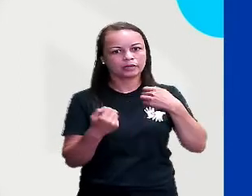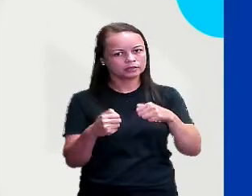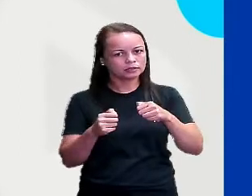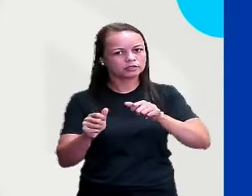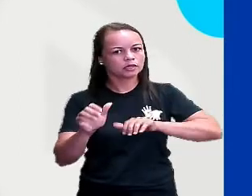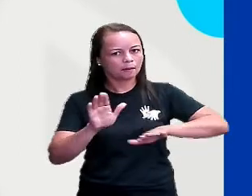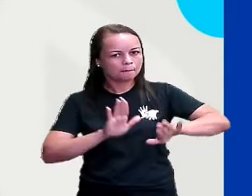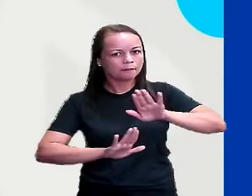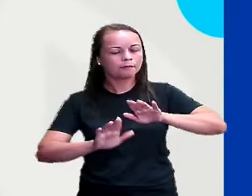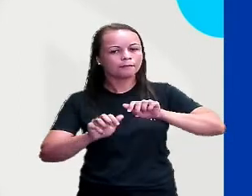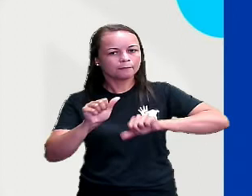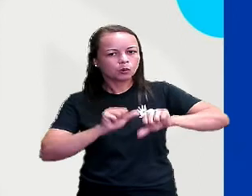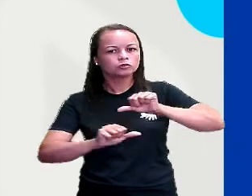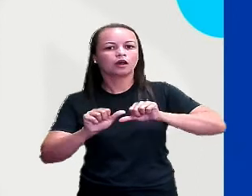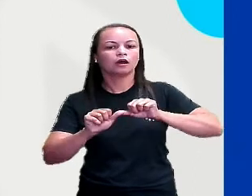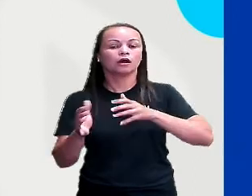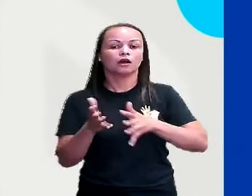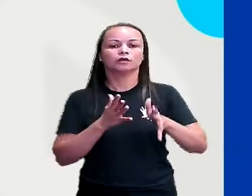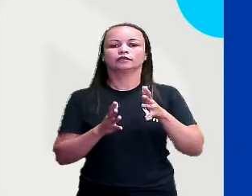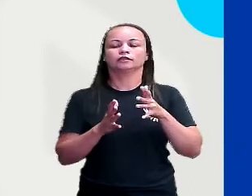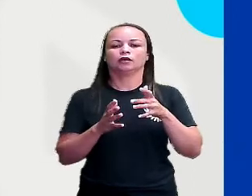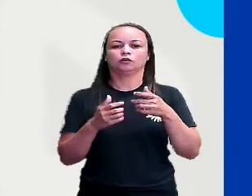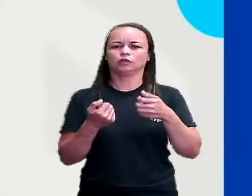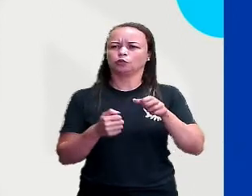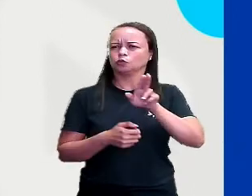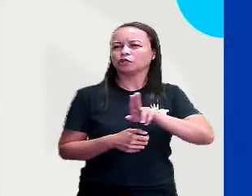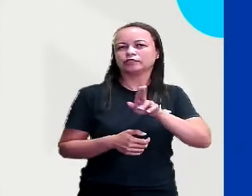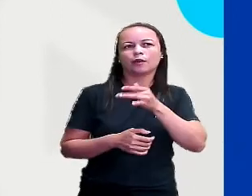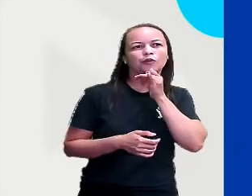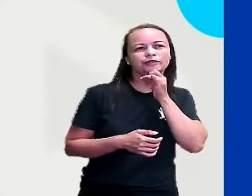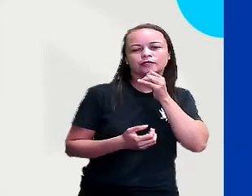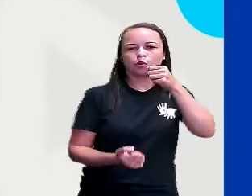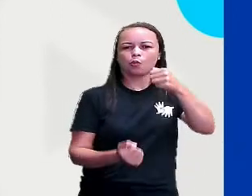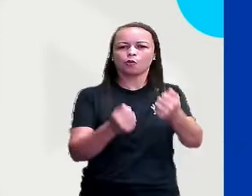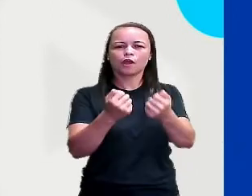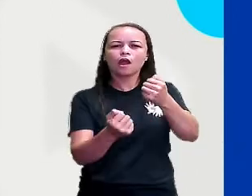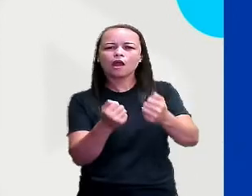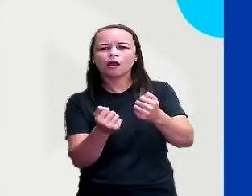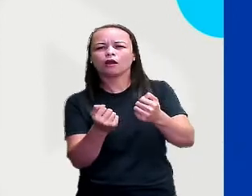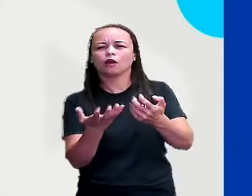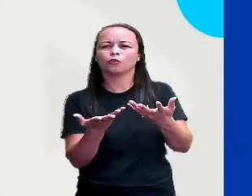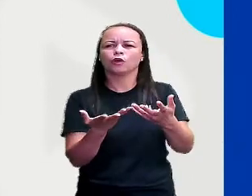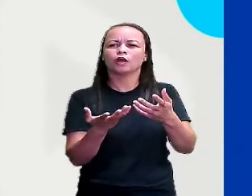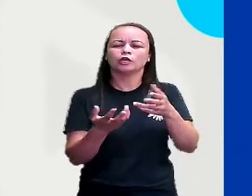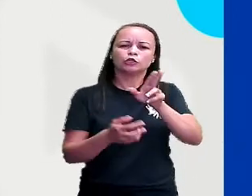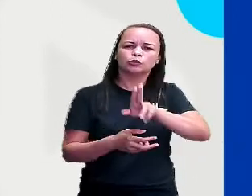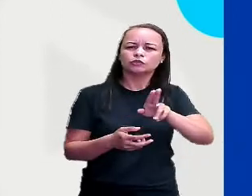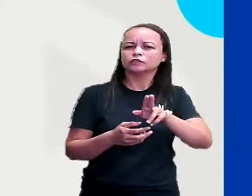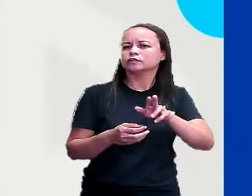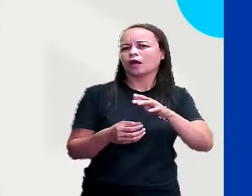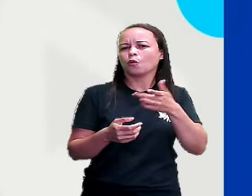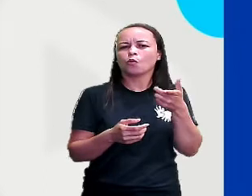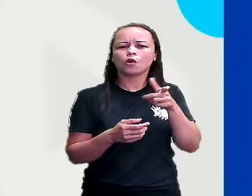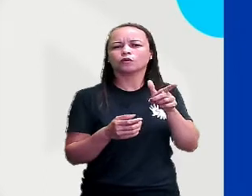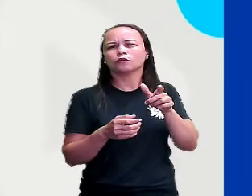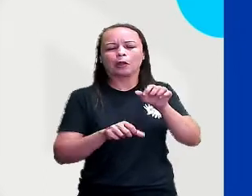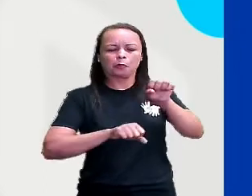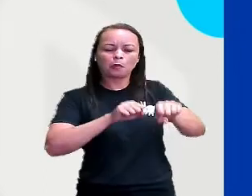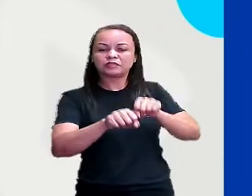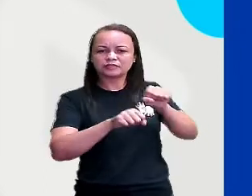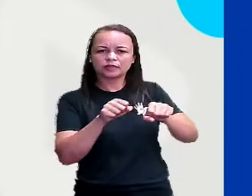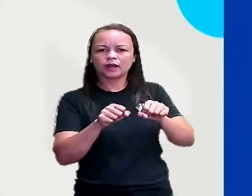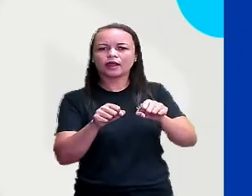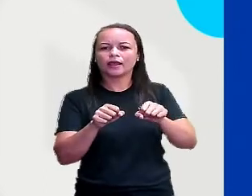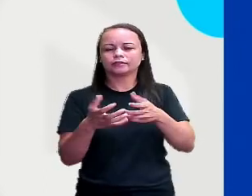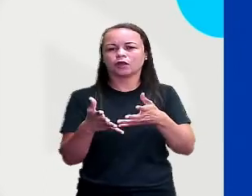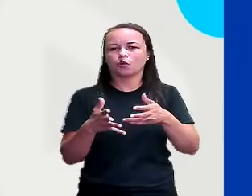tiver a possibilidade, né, de não utilizar o carro, por exemplo, mas utilizar um meio mais sustentável, uma bicicleta,